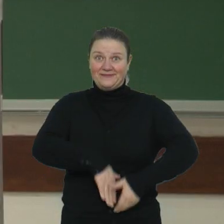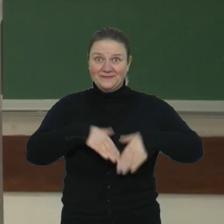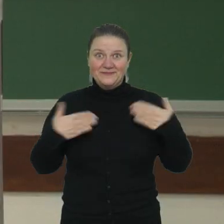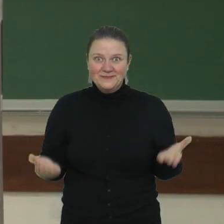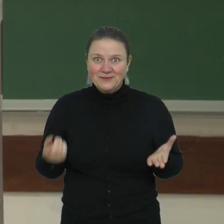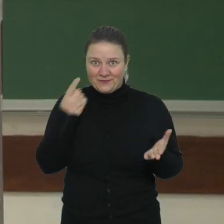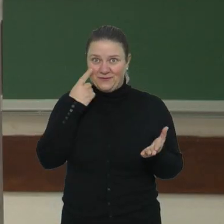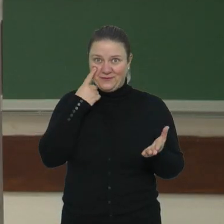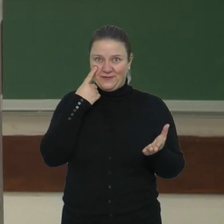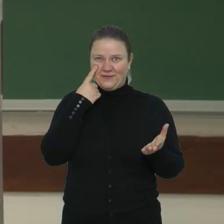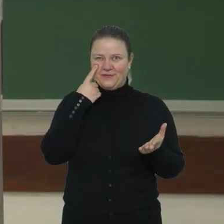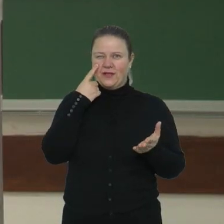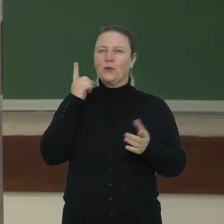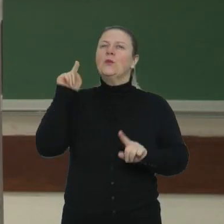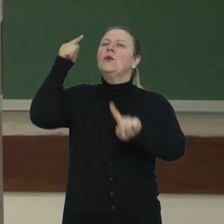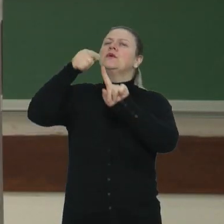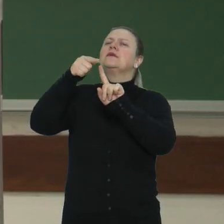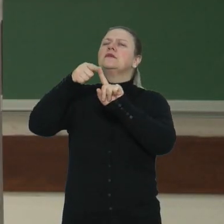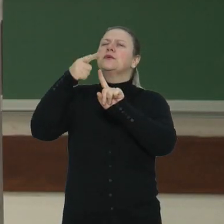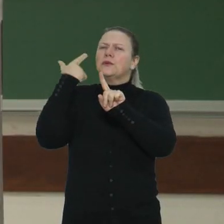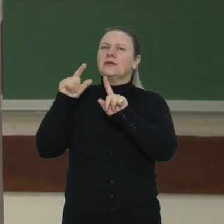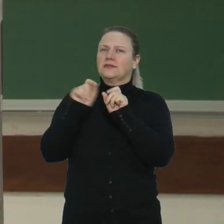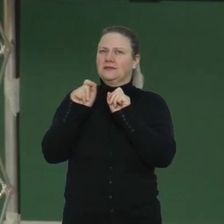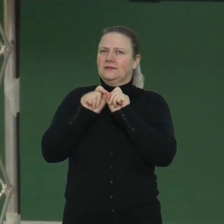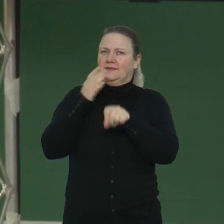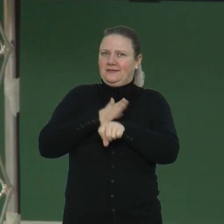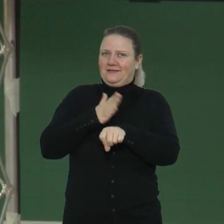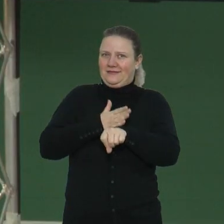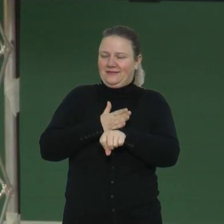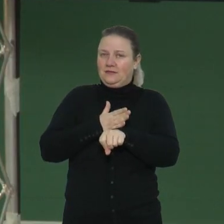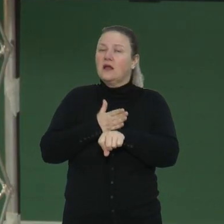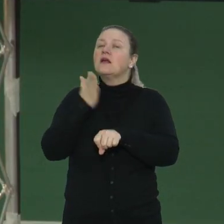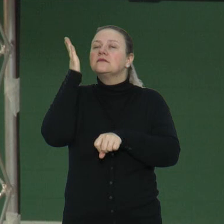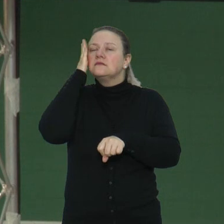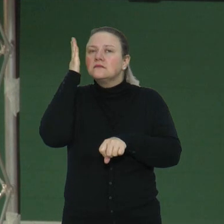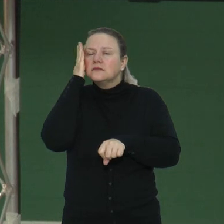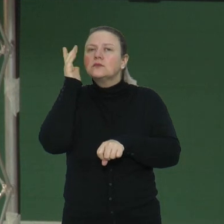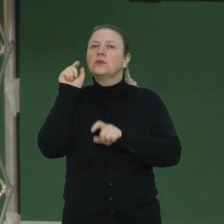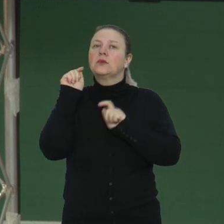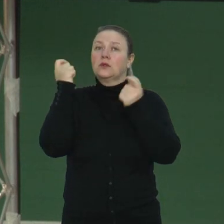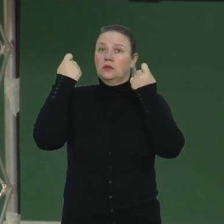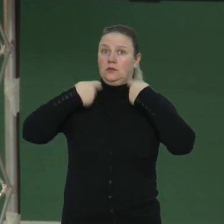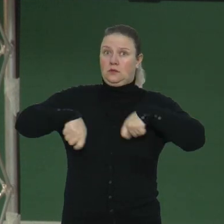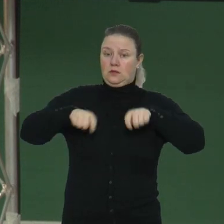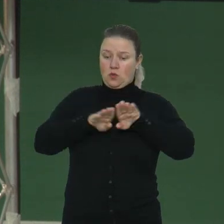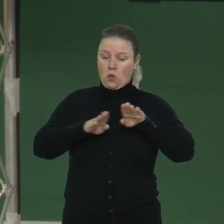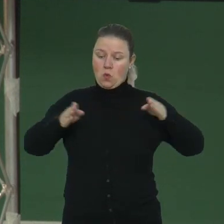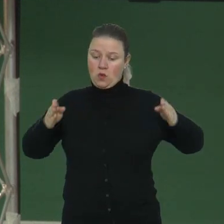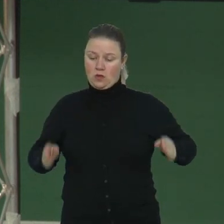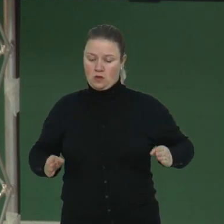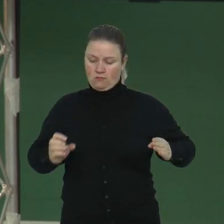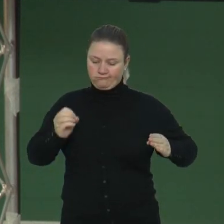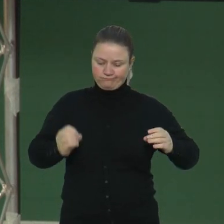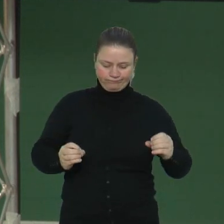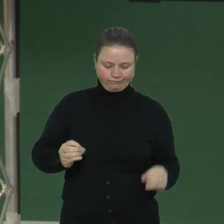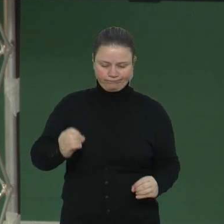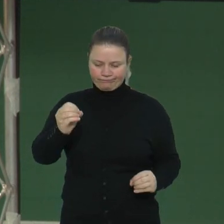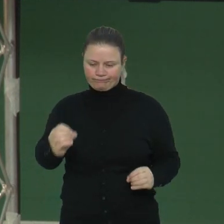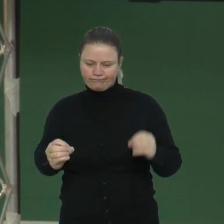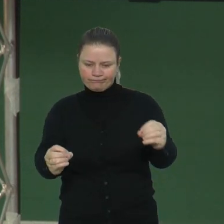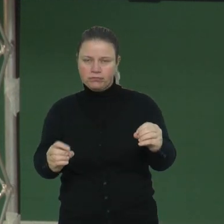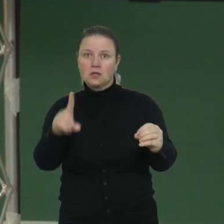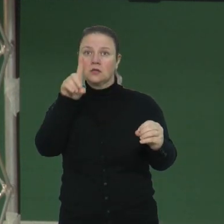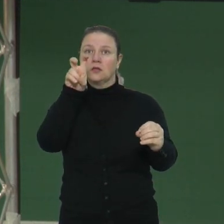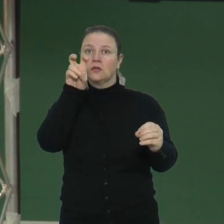pessoal? Vamos ver como ficou esse desafio? Então, aqui, vocês sabiam que o quê? Que ela precisava ter o quê? Qual que é a largura da perna? 150